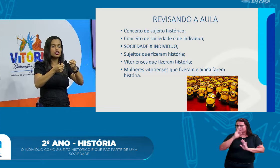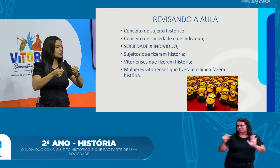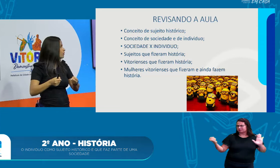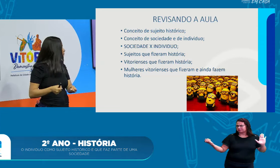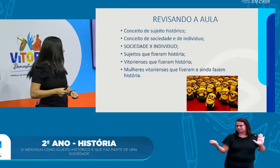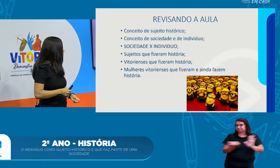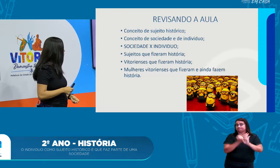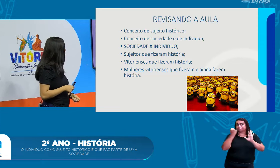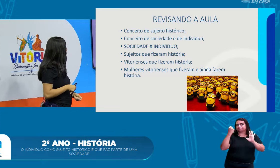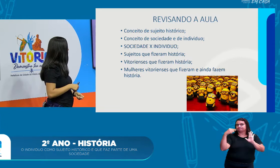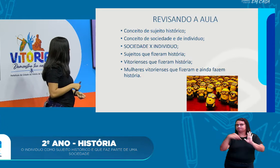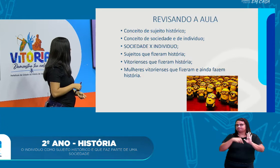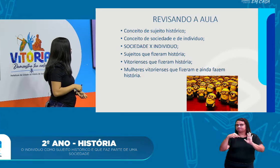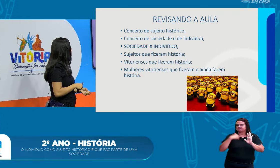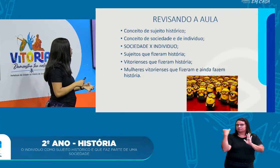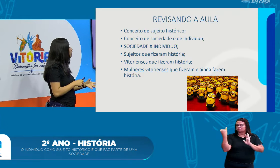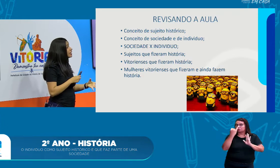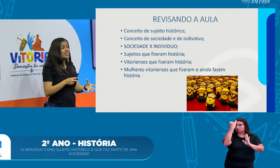marcaram a história.